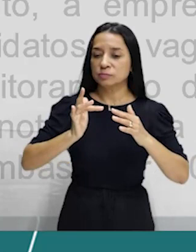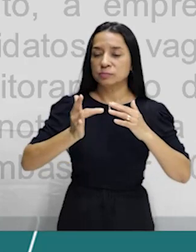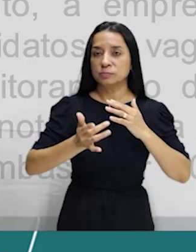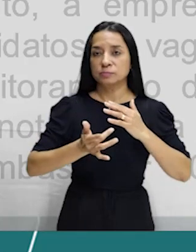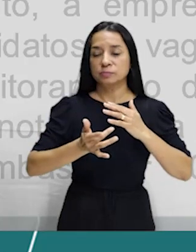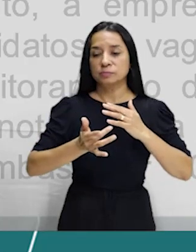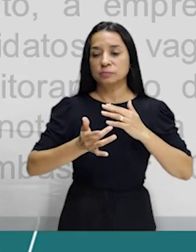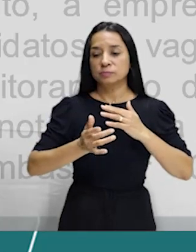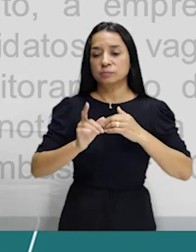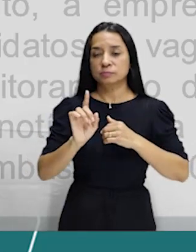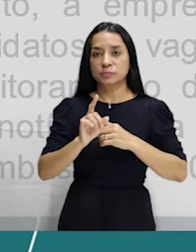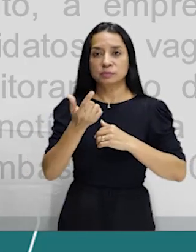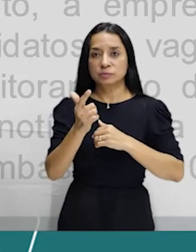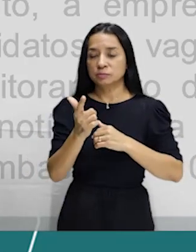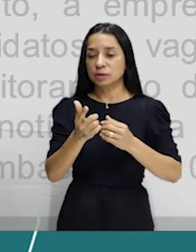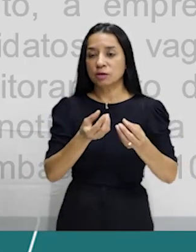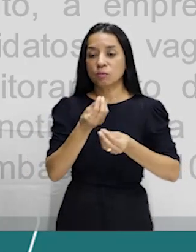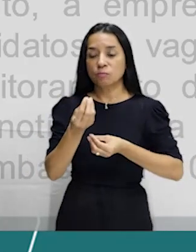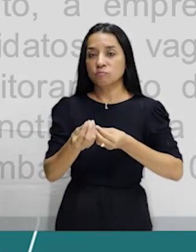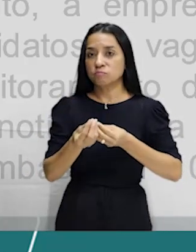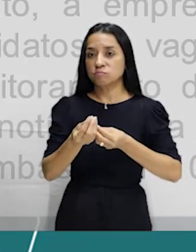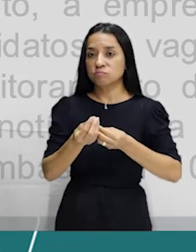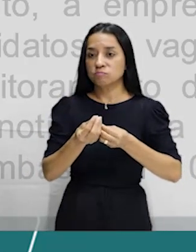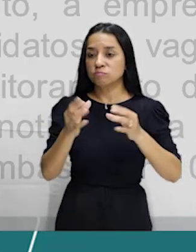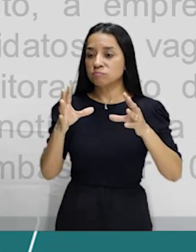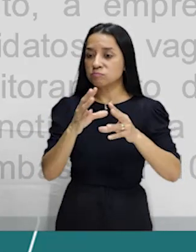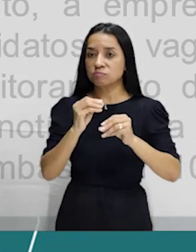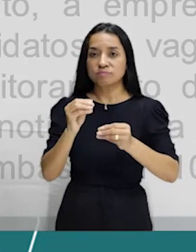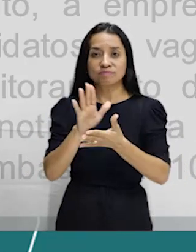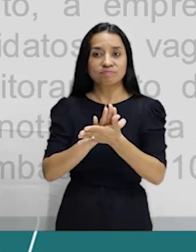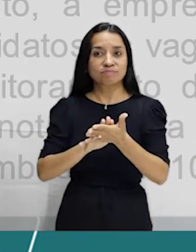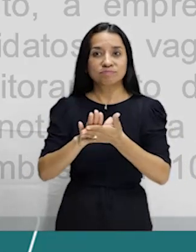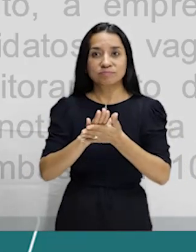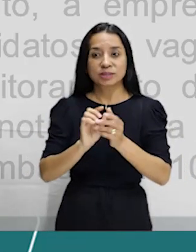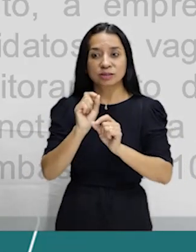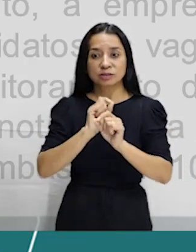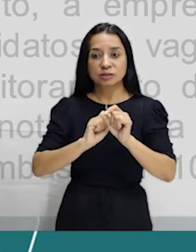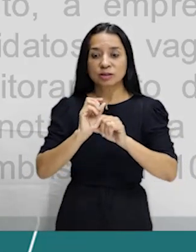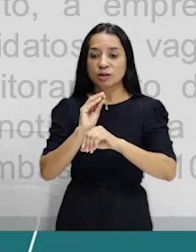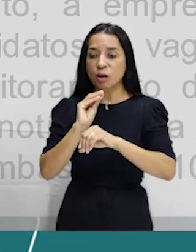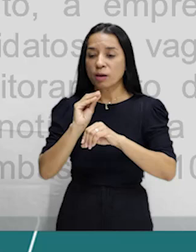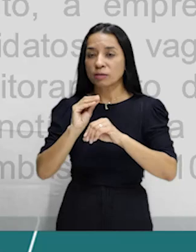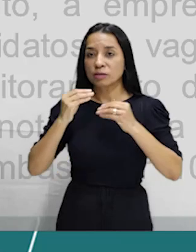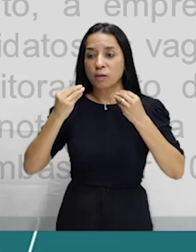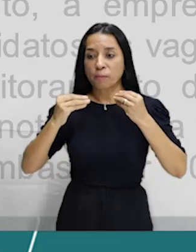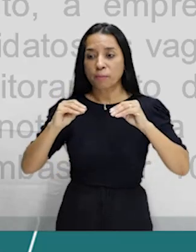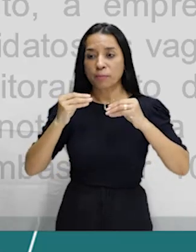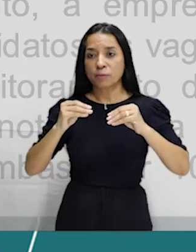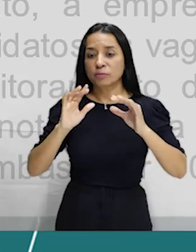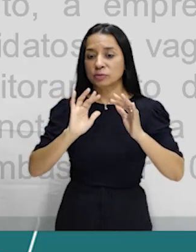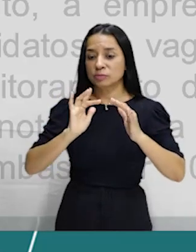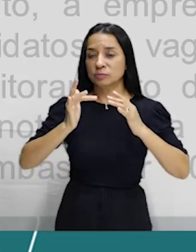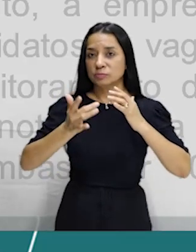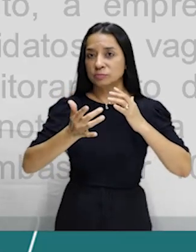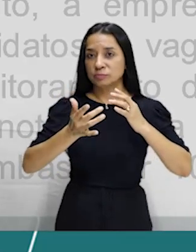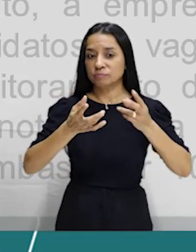rede. Não tem como apagar nada que você coloca na rede completa. Então, vamos ficar